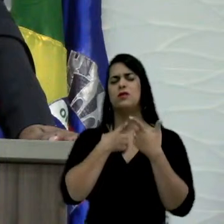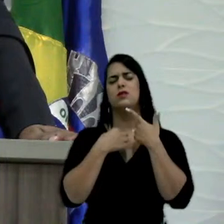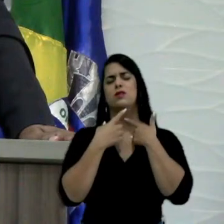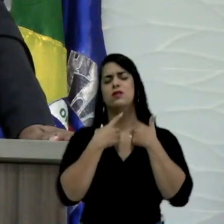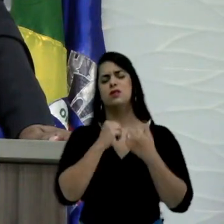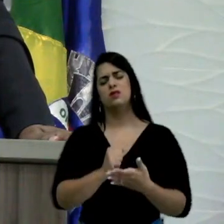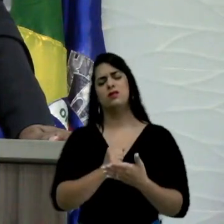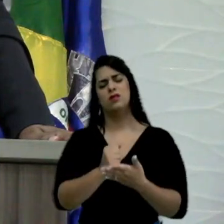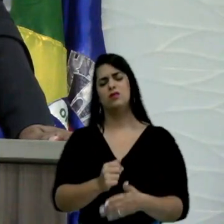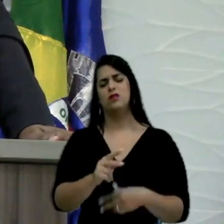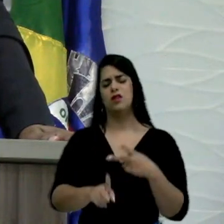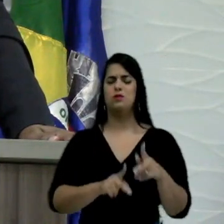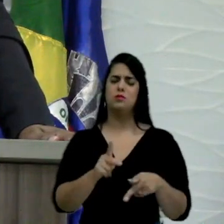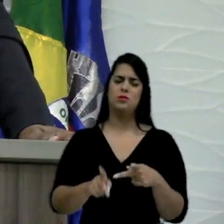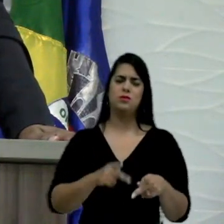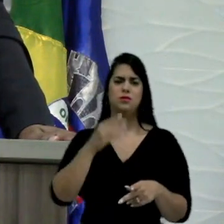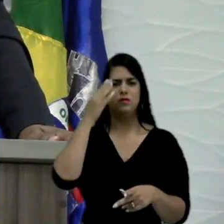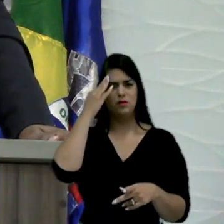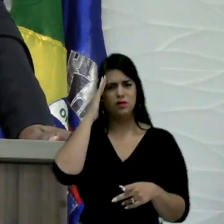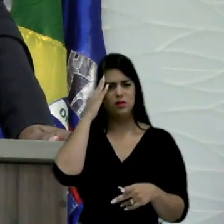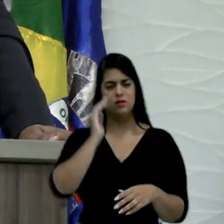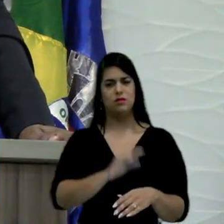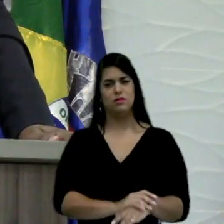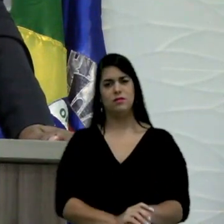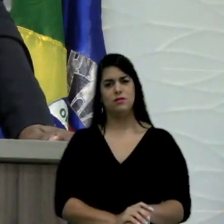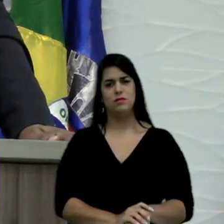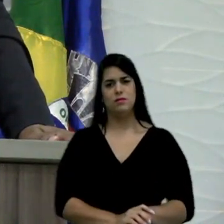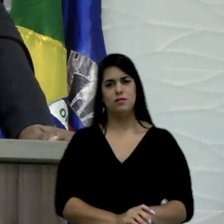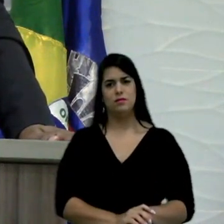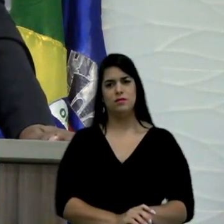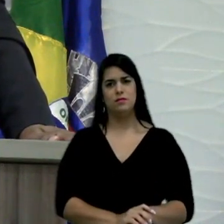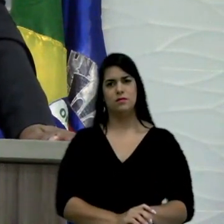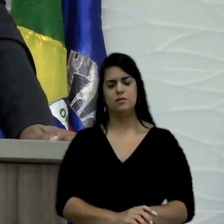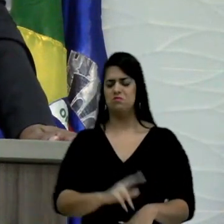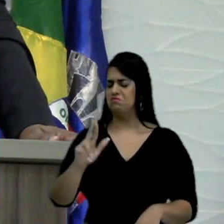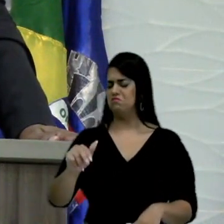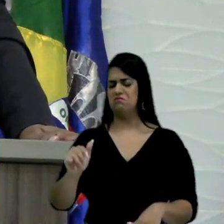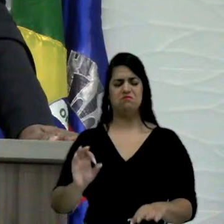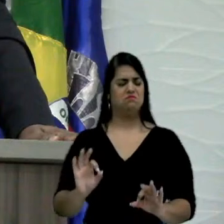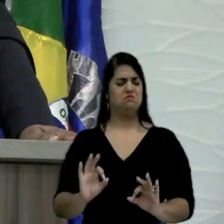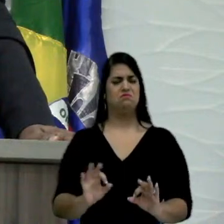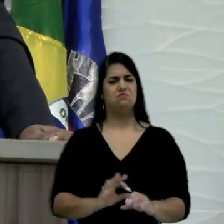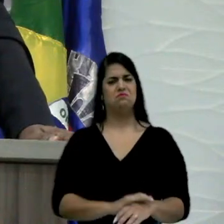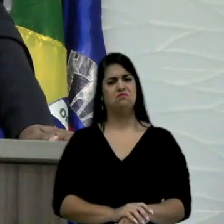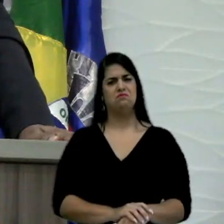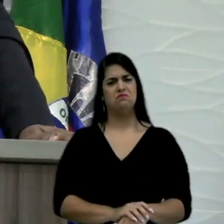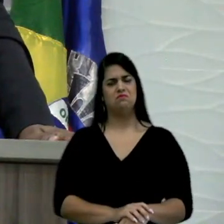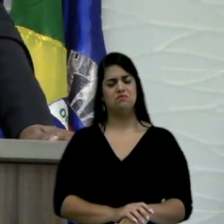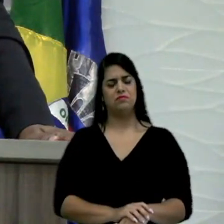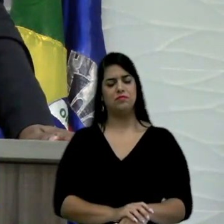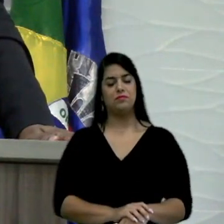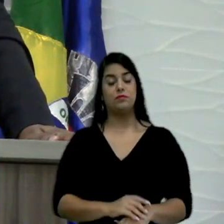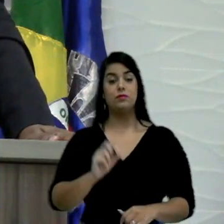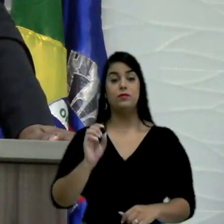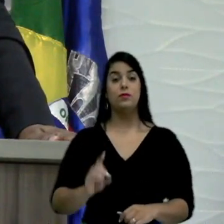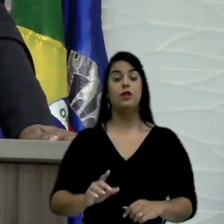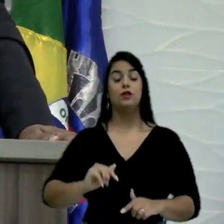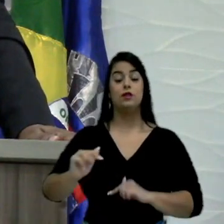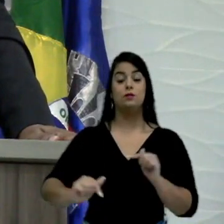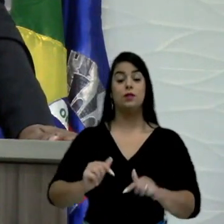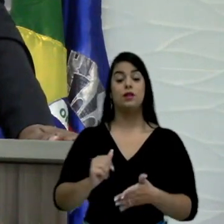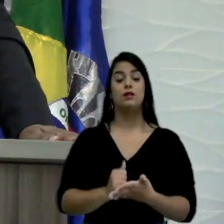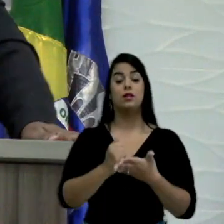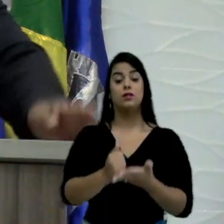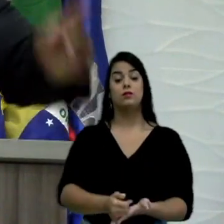não tem vontade de derrubar ninguém. De jeito nenhum. Eu tenho vontade de trabalhar e ajudar as pessoas